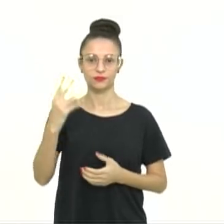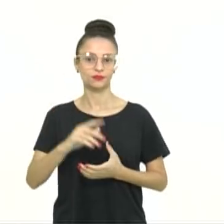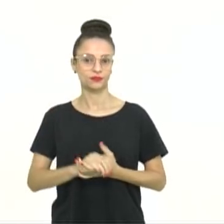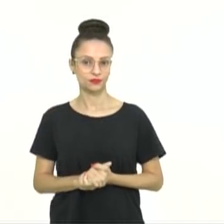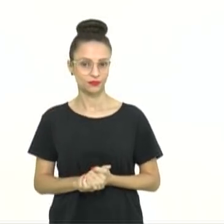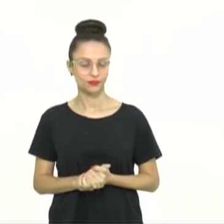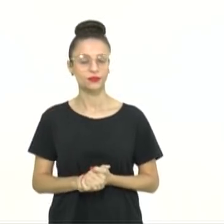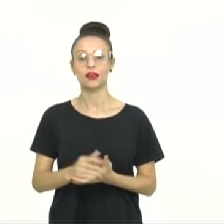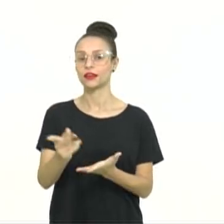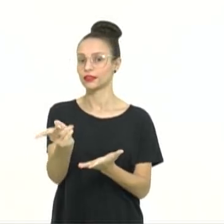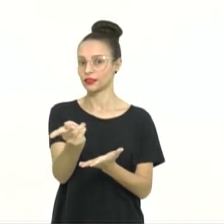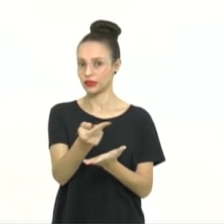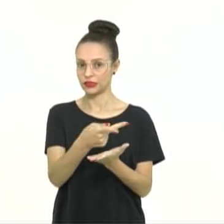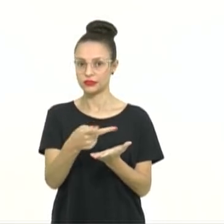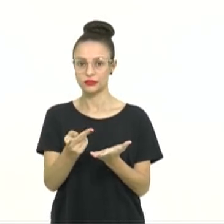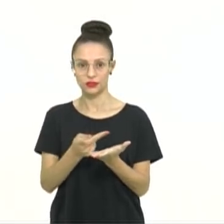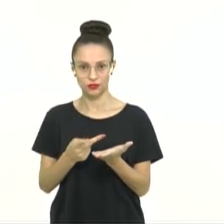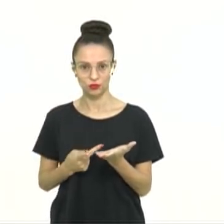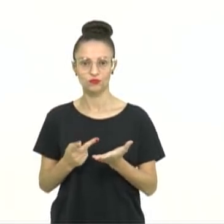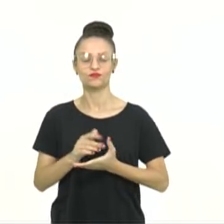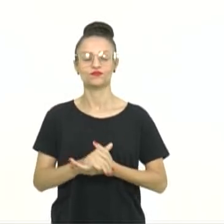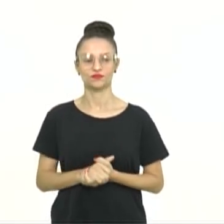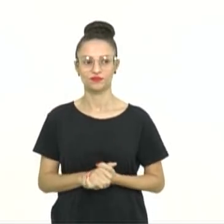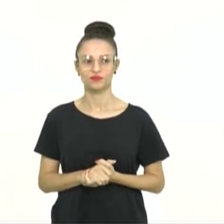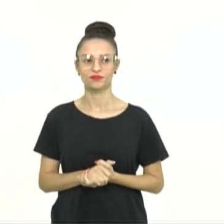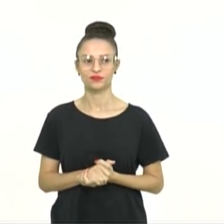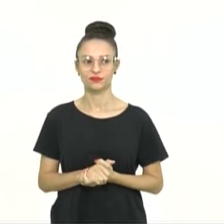3, desenho.